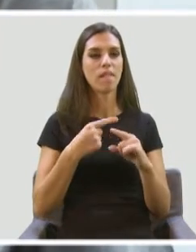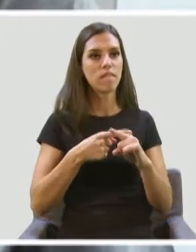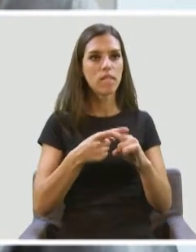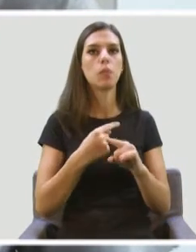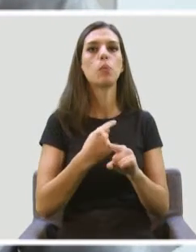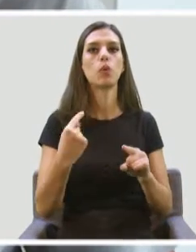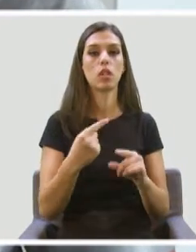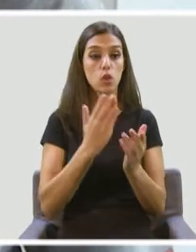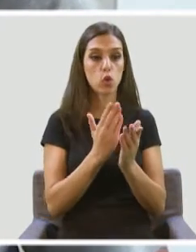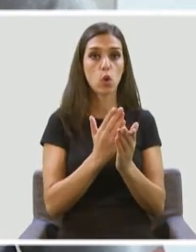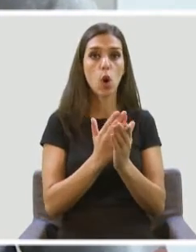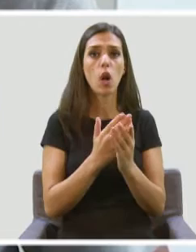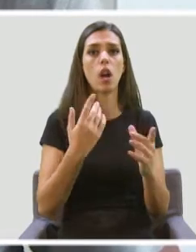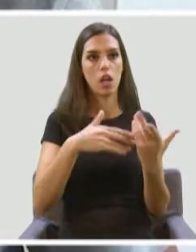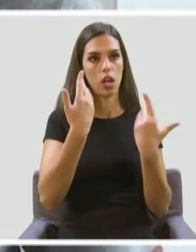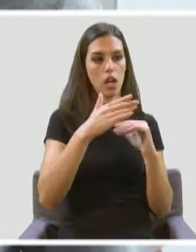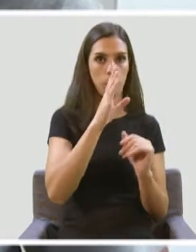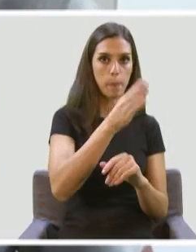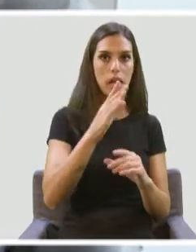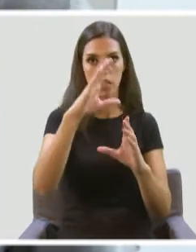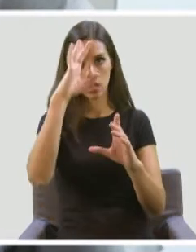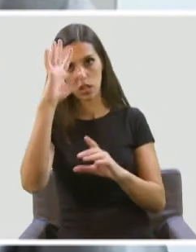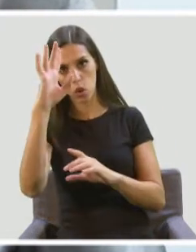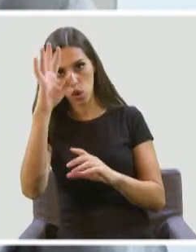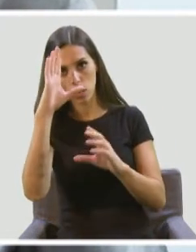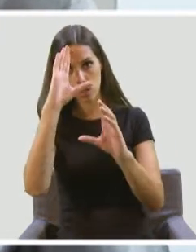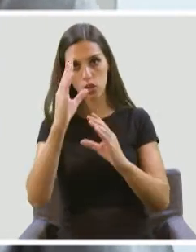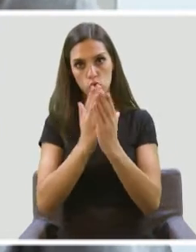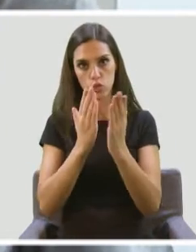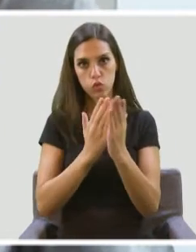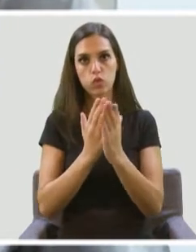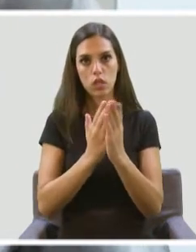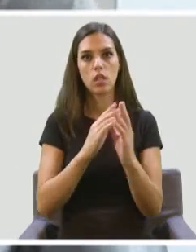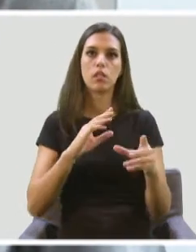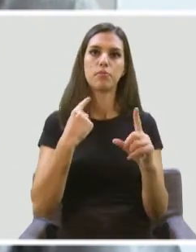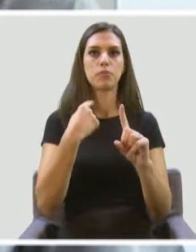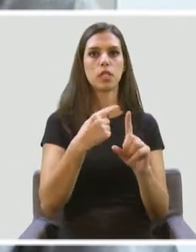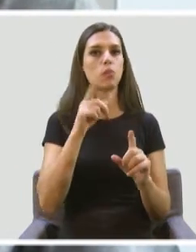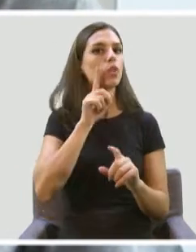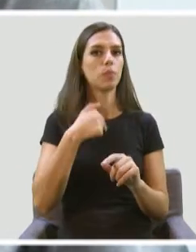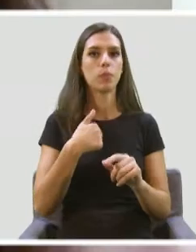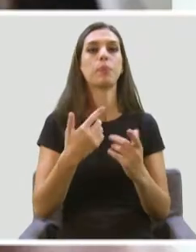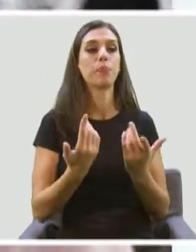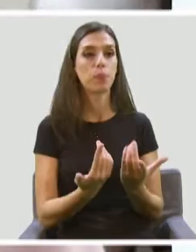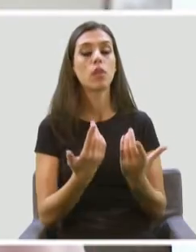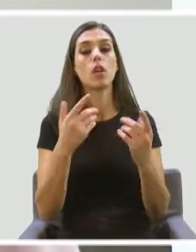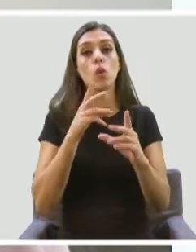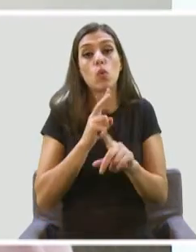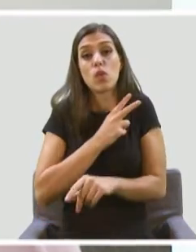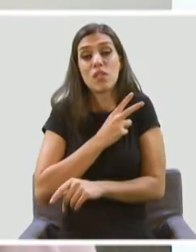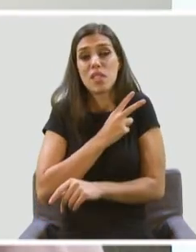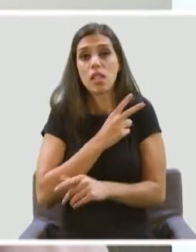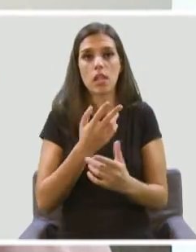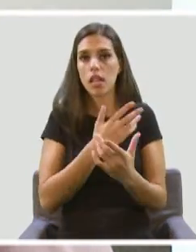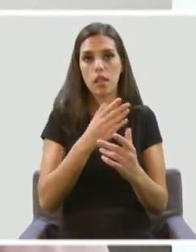que concilia a vertente prática com a teórica e que eu acho que possa ser importante para mim. De ser uma